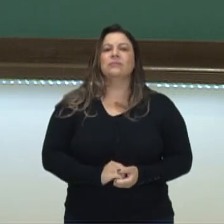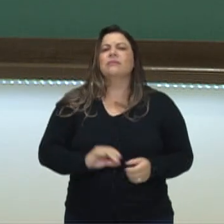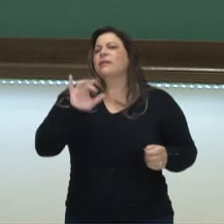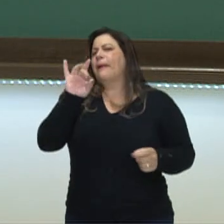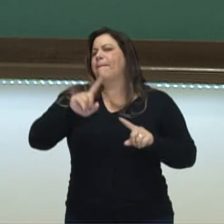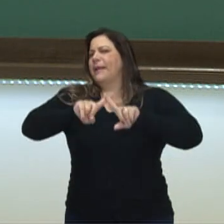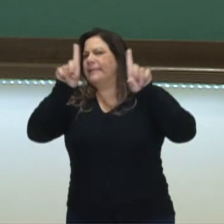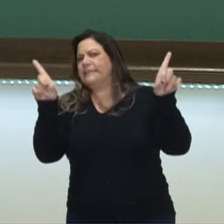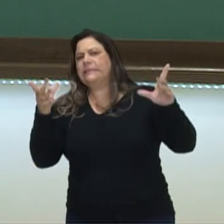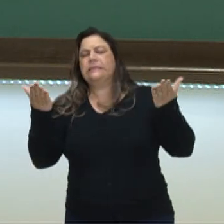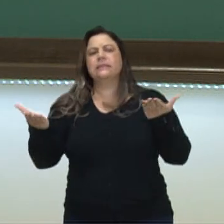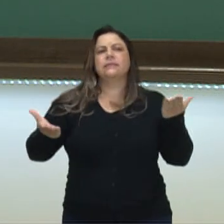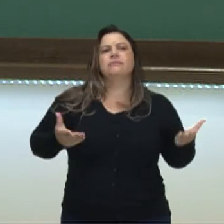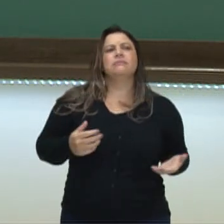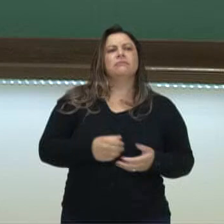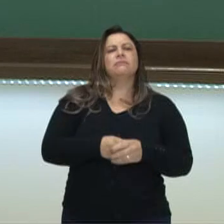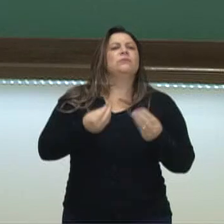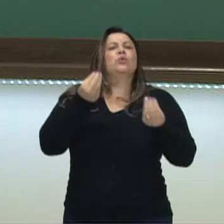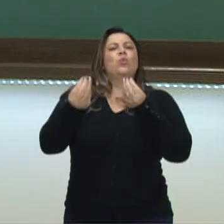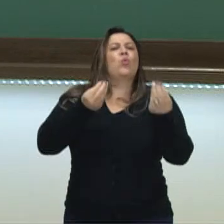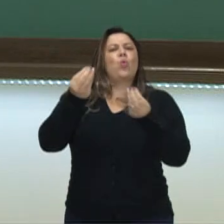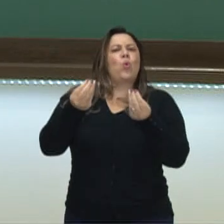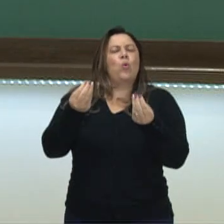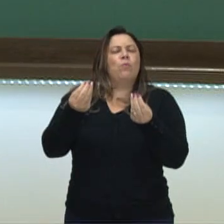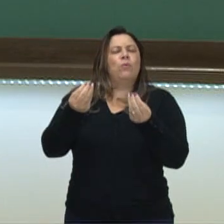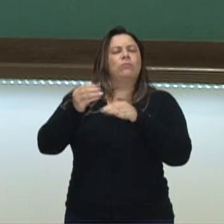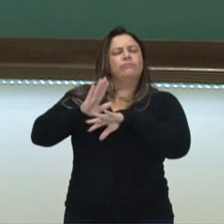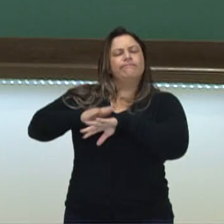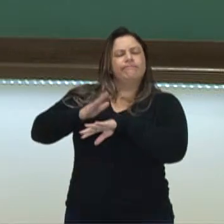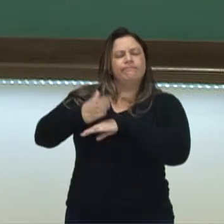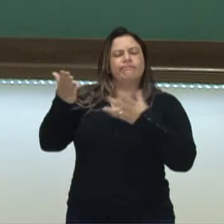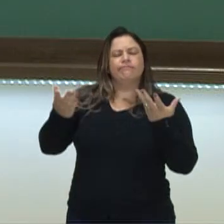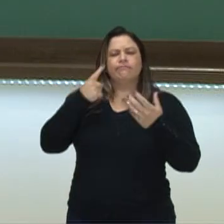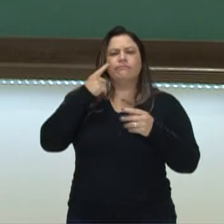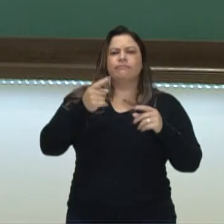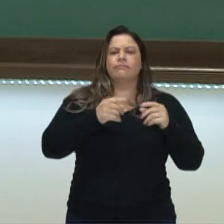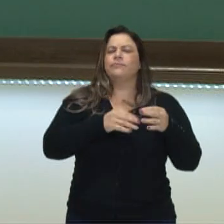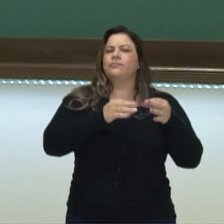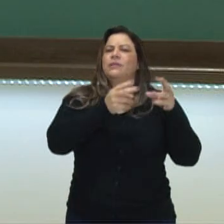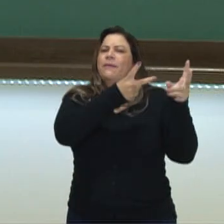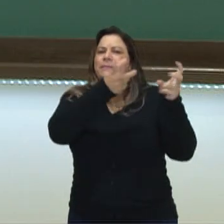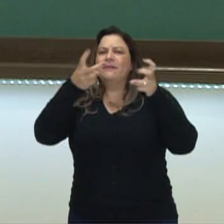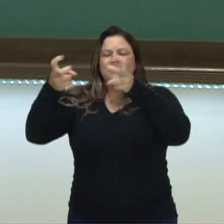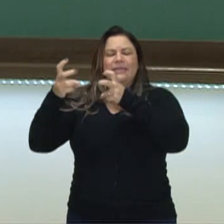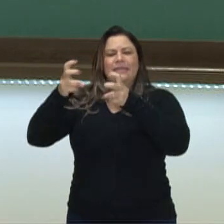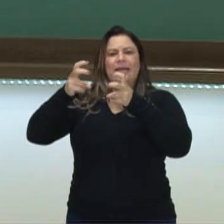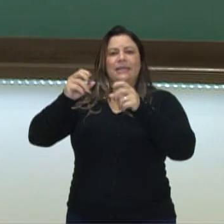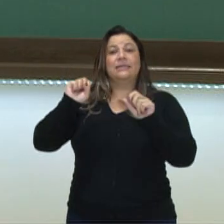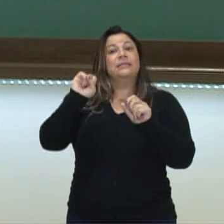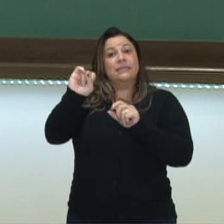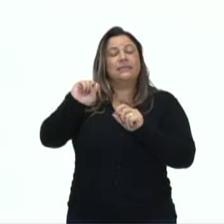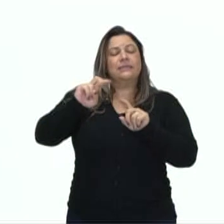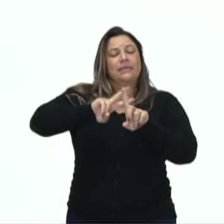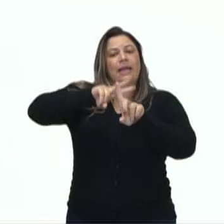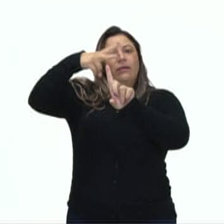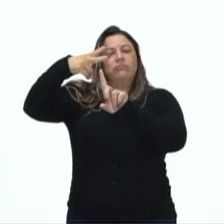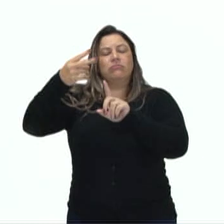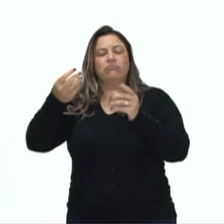que tem um porém. Olha só, como é que a gente faz para verificar se um número é quadrado perfeito ou não? Dá uma olhadinha aí na sua